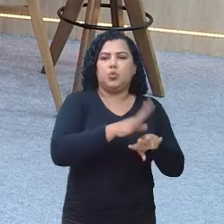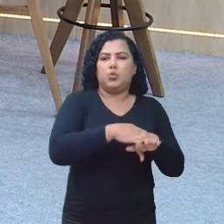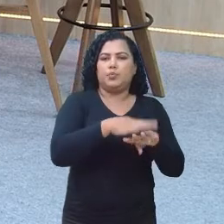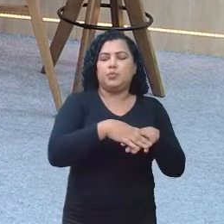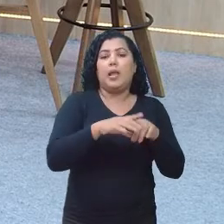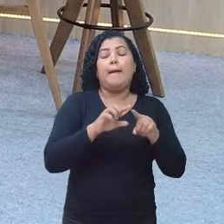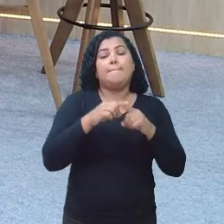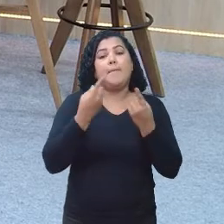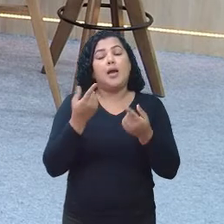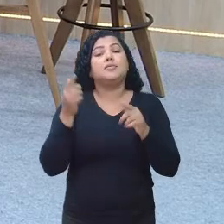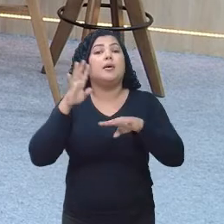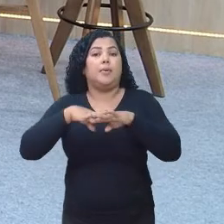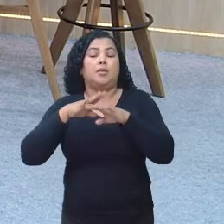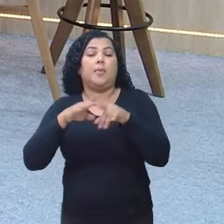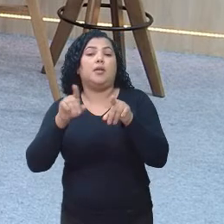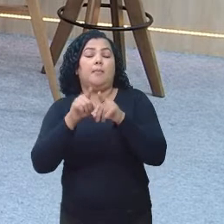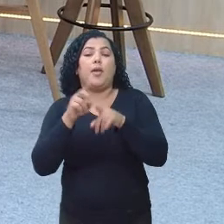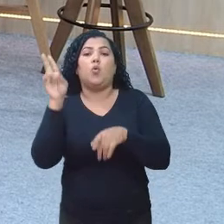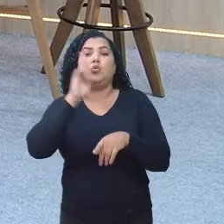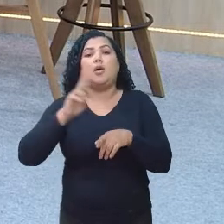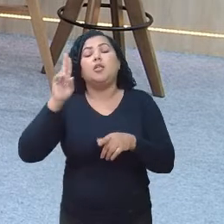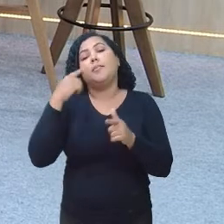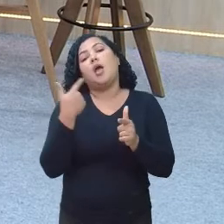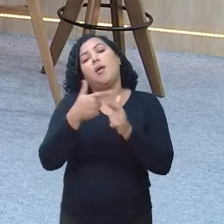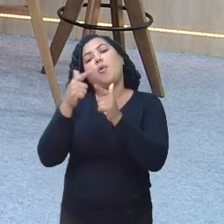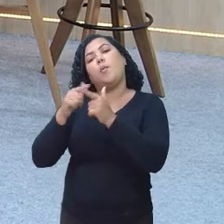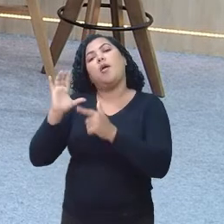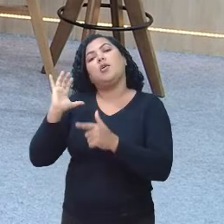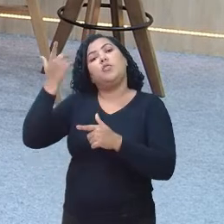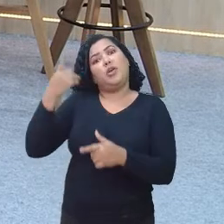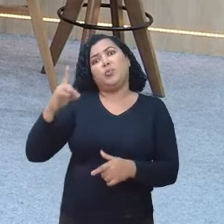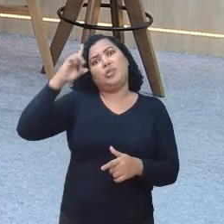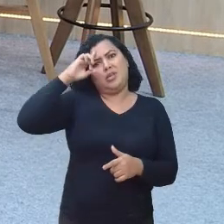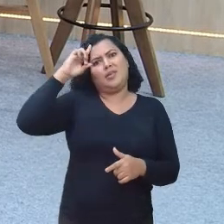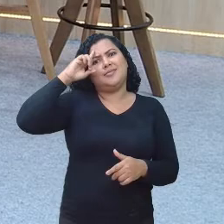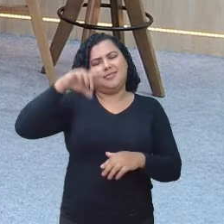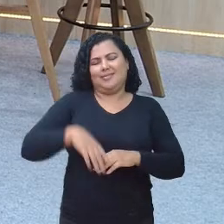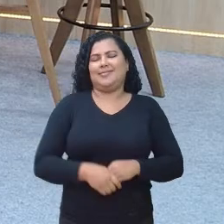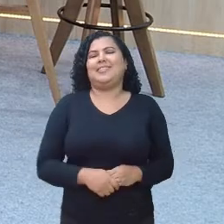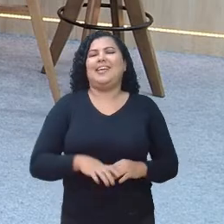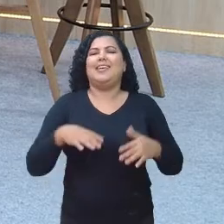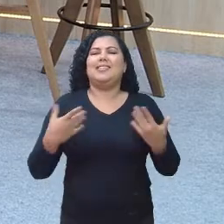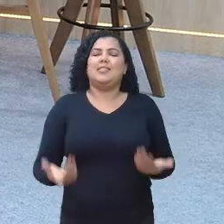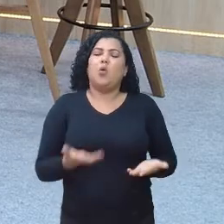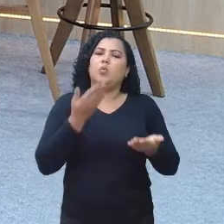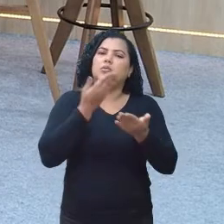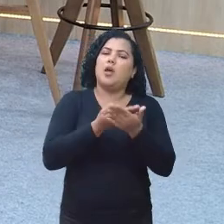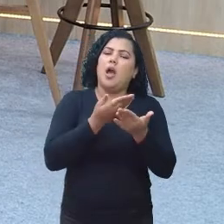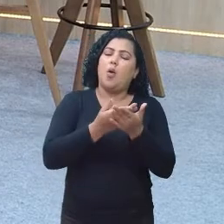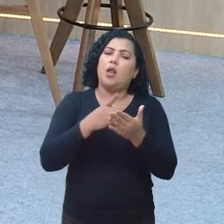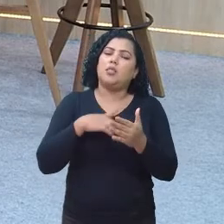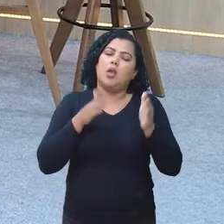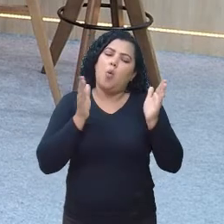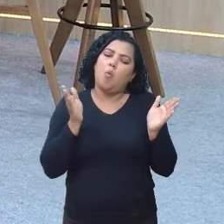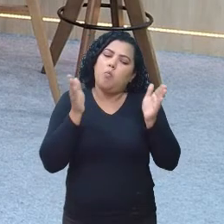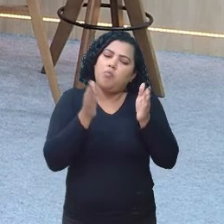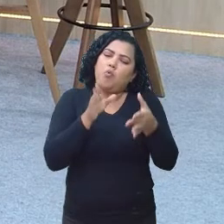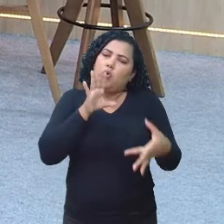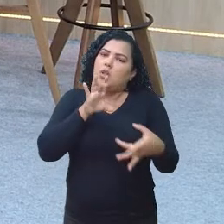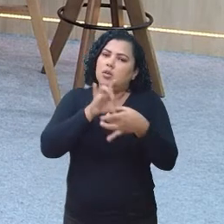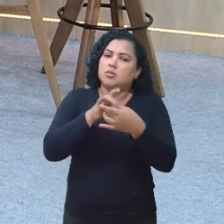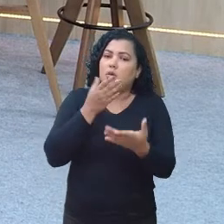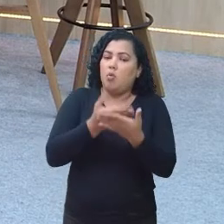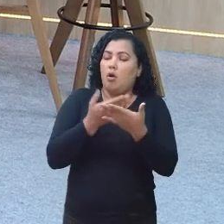problemas do nosso dia a dia, tá certo? Então, como eu disse, essa é uma aula que ela compõe um bloco de outras aulas e hoje a gente vai